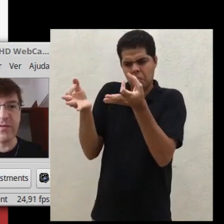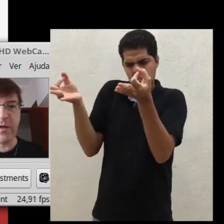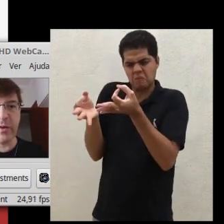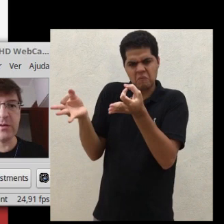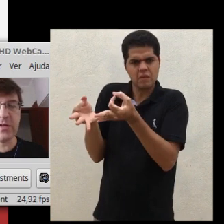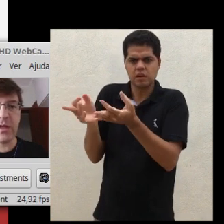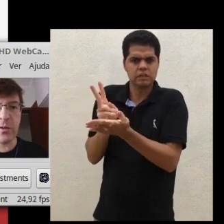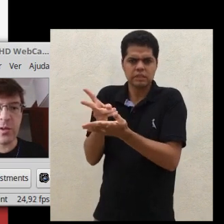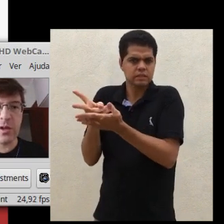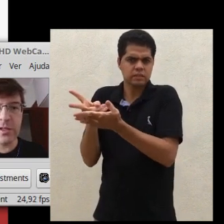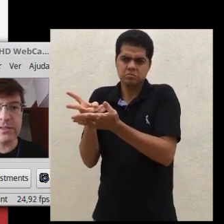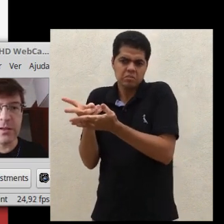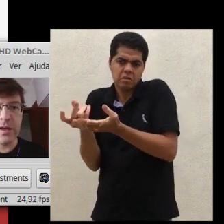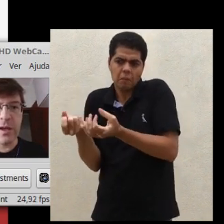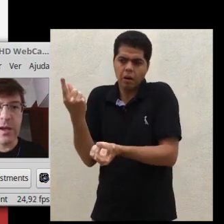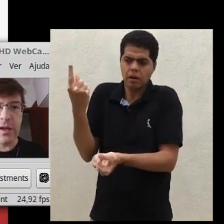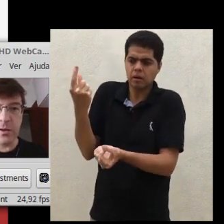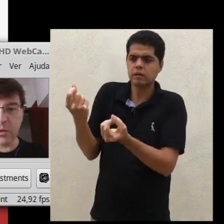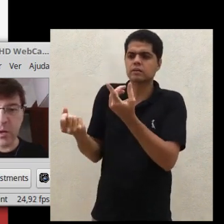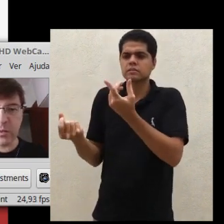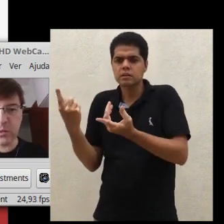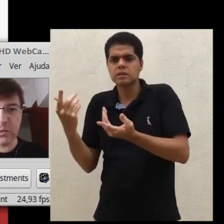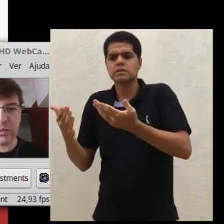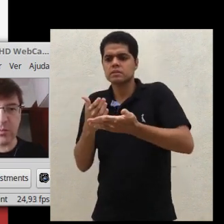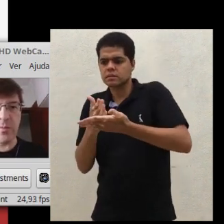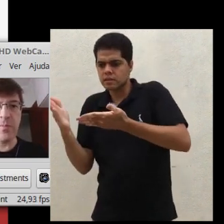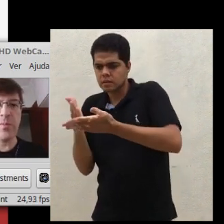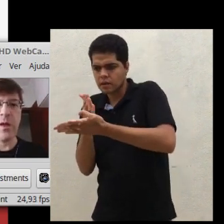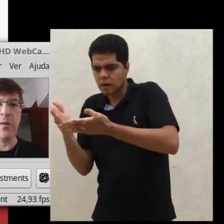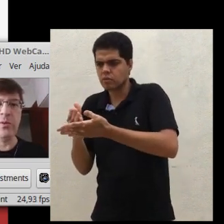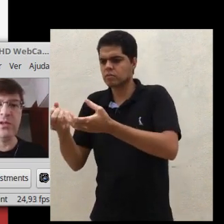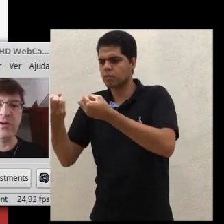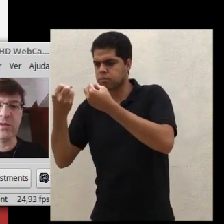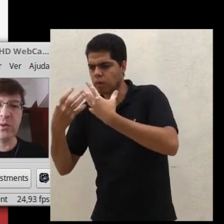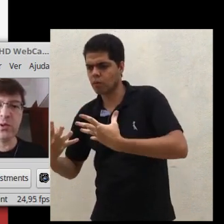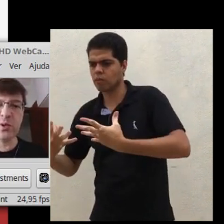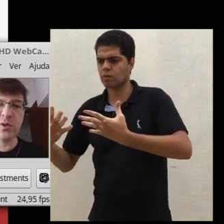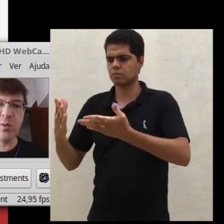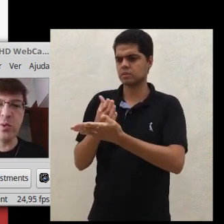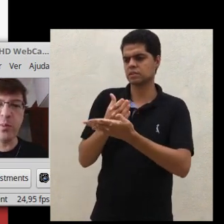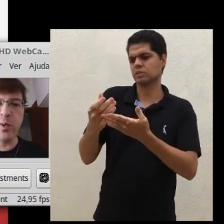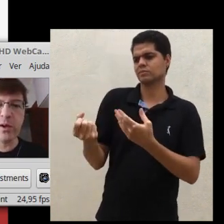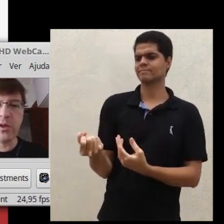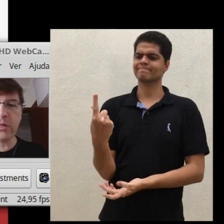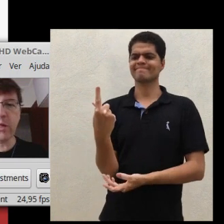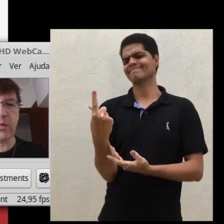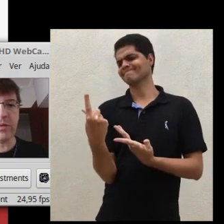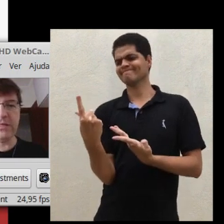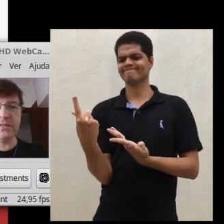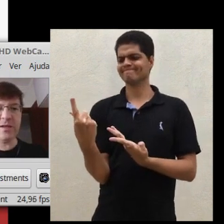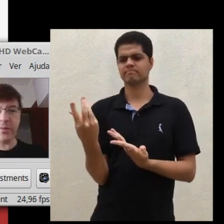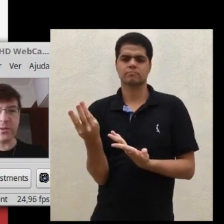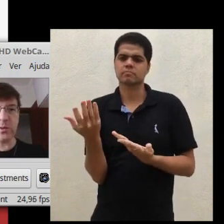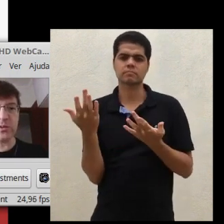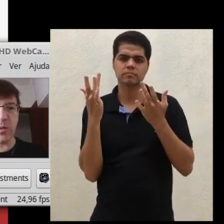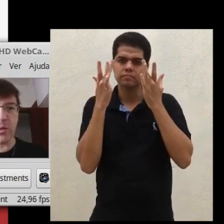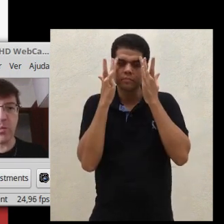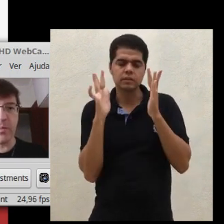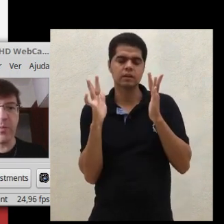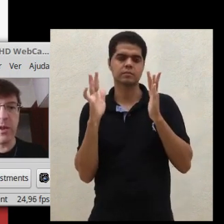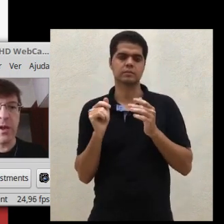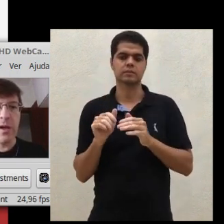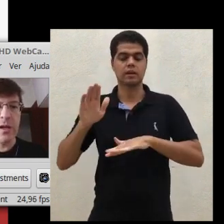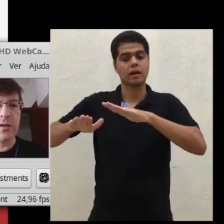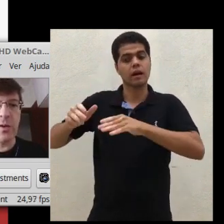Tá? As ferramentas que a gente utiliza, ele te dá uma solução. Muitas vezes é uma solução muito boa e que te atenda, mas nem sempre é a solução